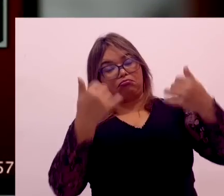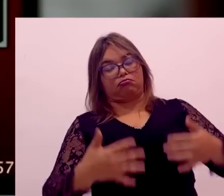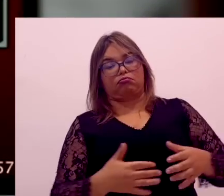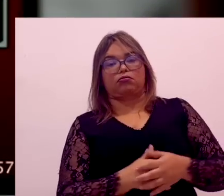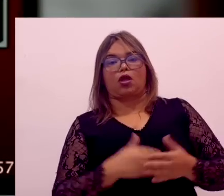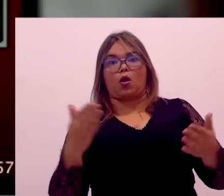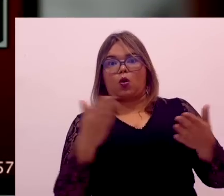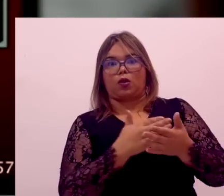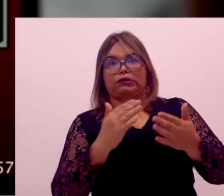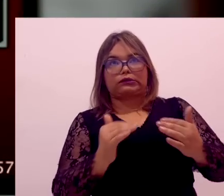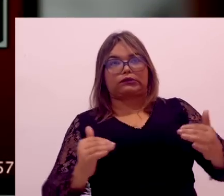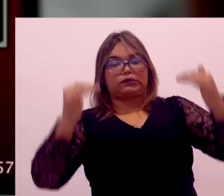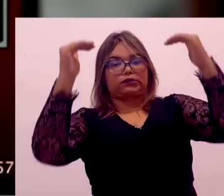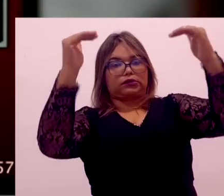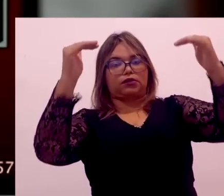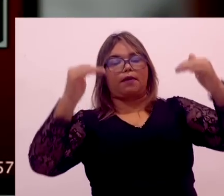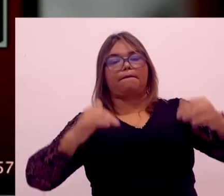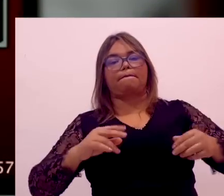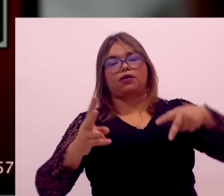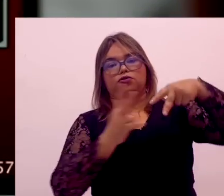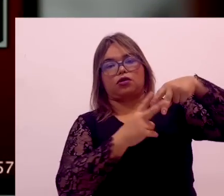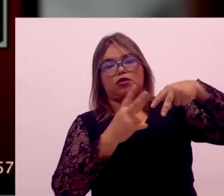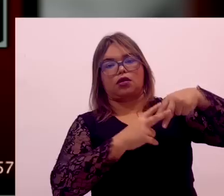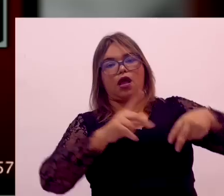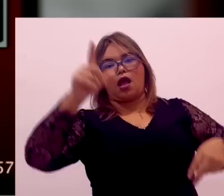E ele diz exatamente o que eles fazem.